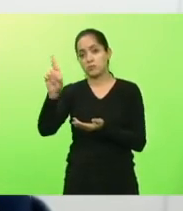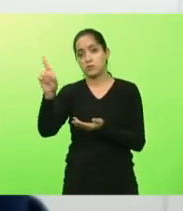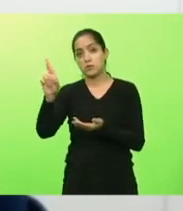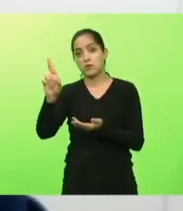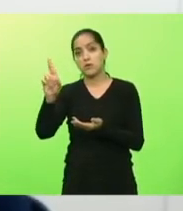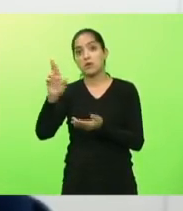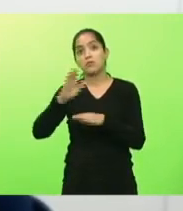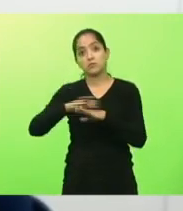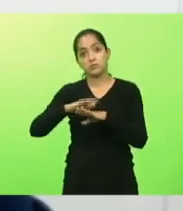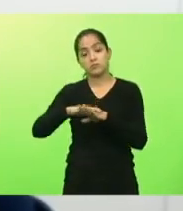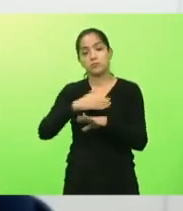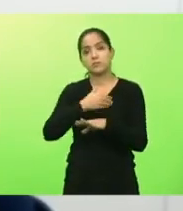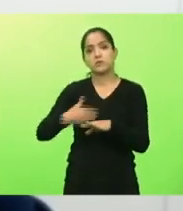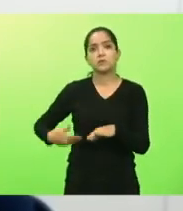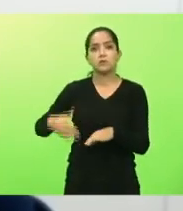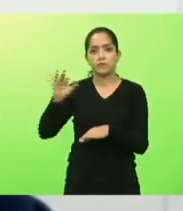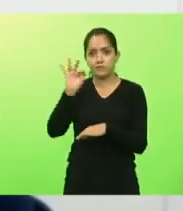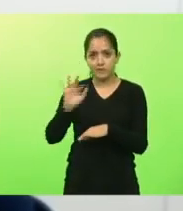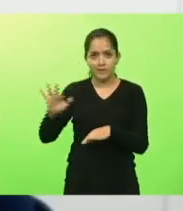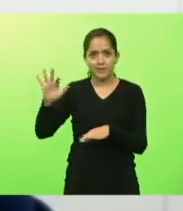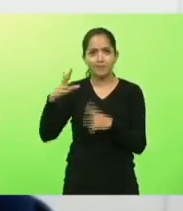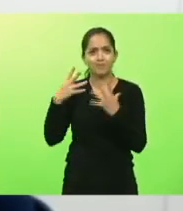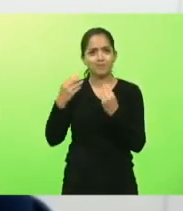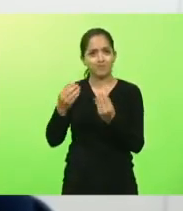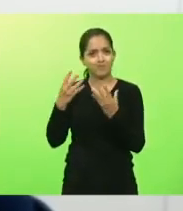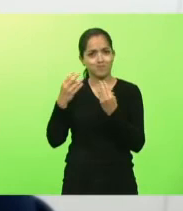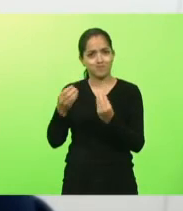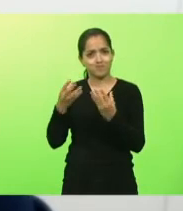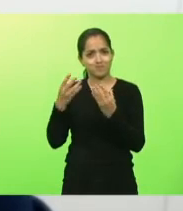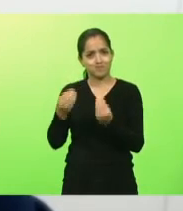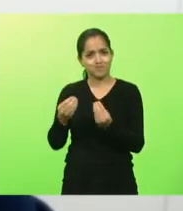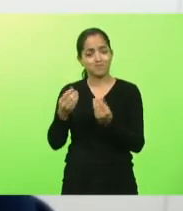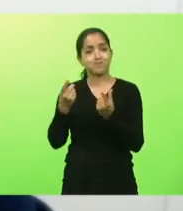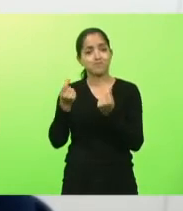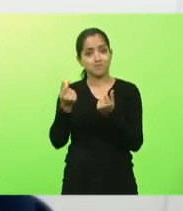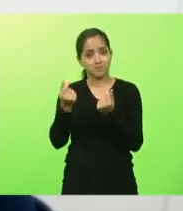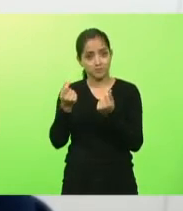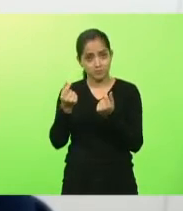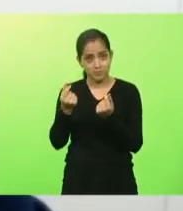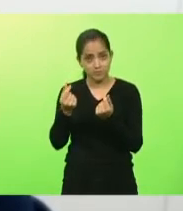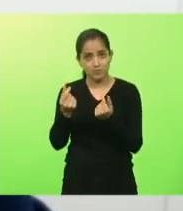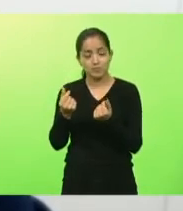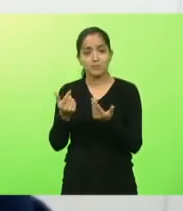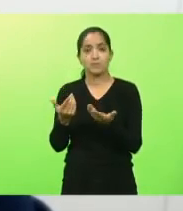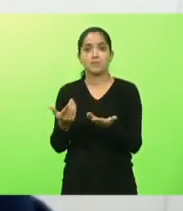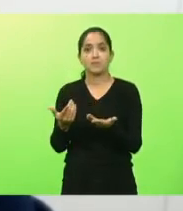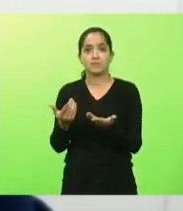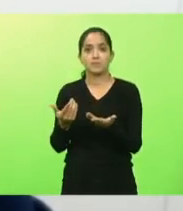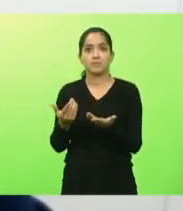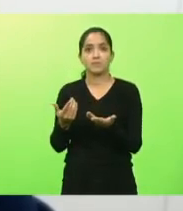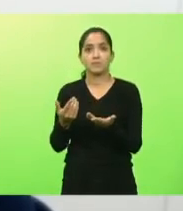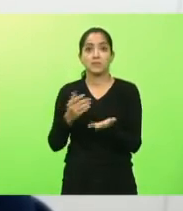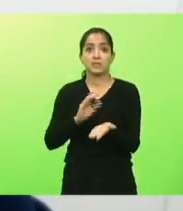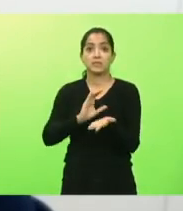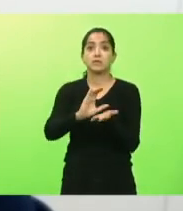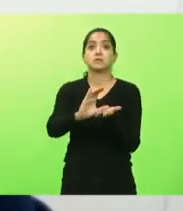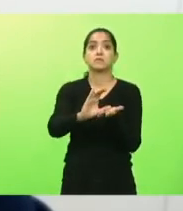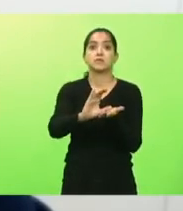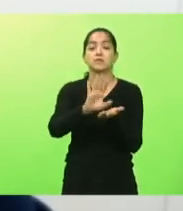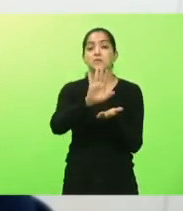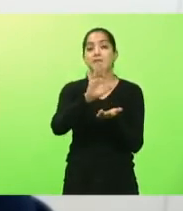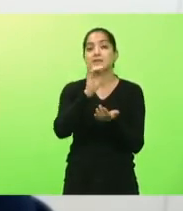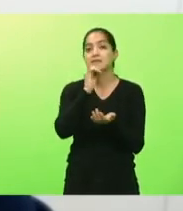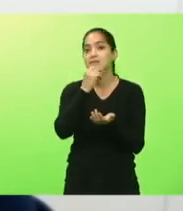federal. Então, é muito dinheiro que Santa Catarina está recebendo do governo federal e,